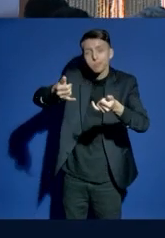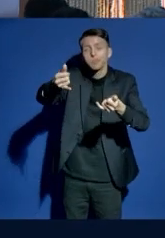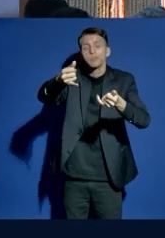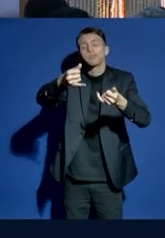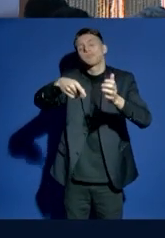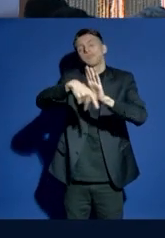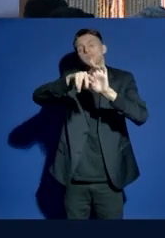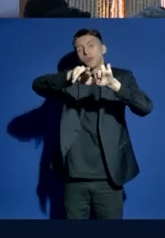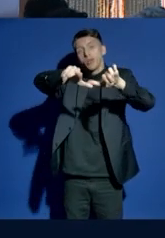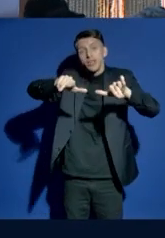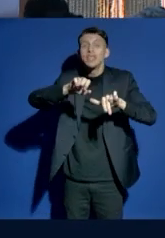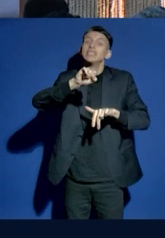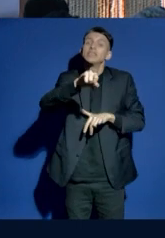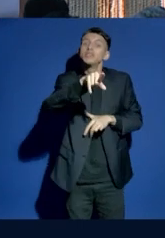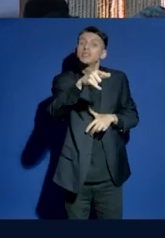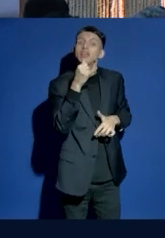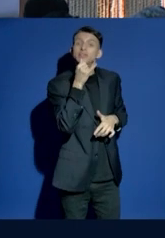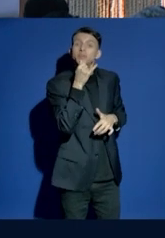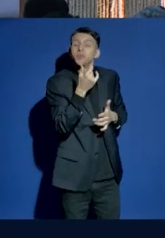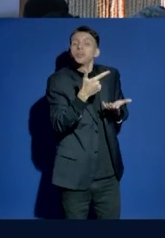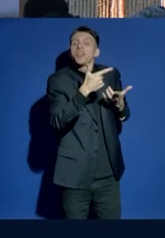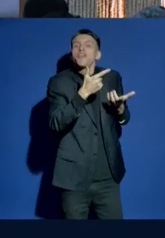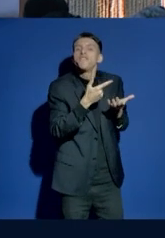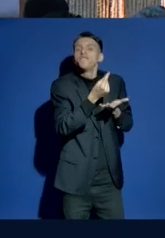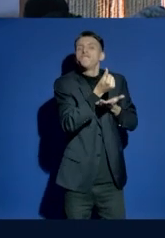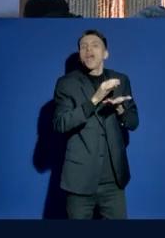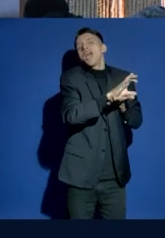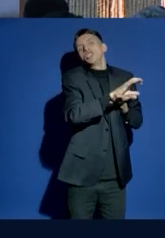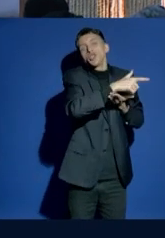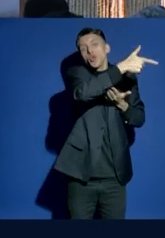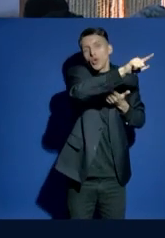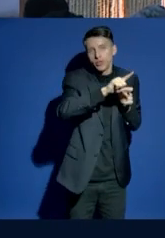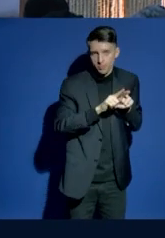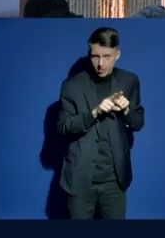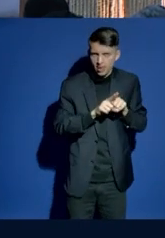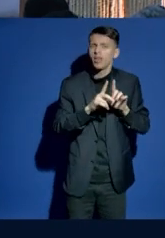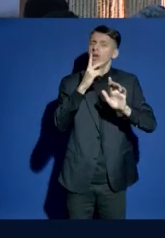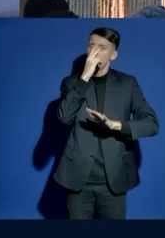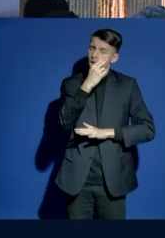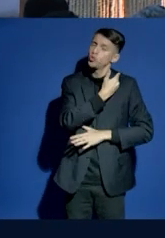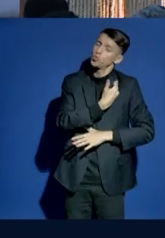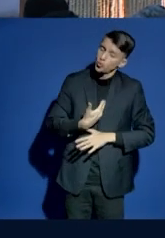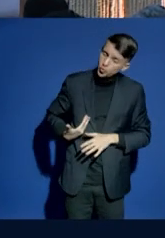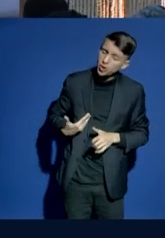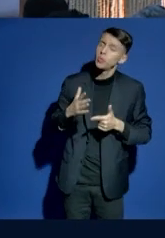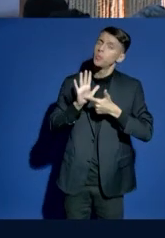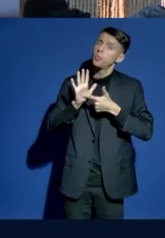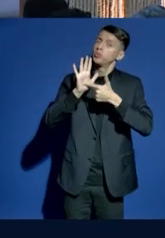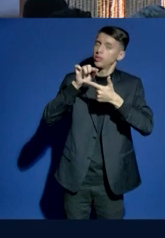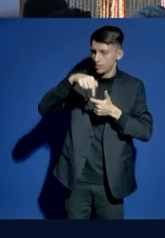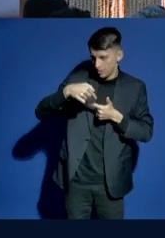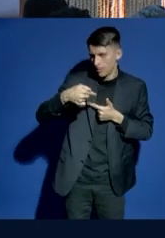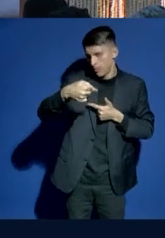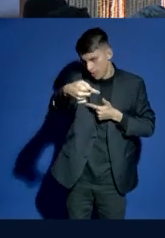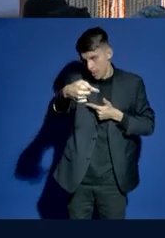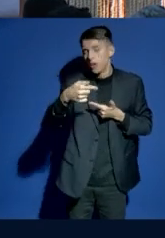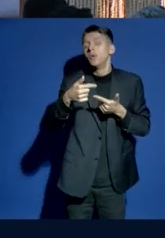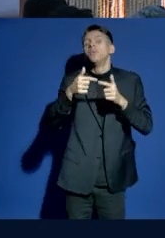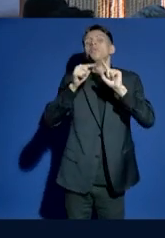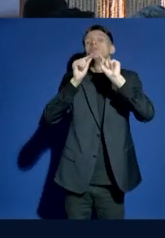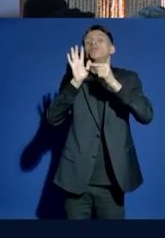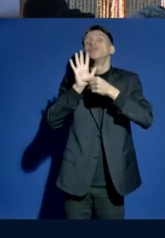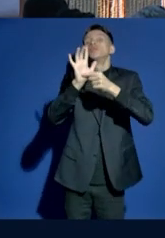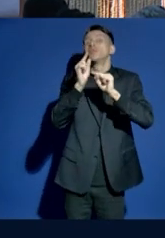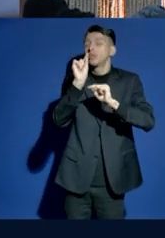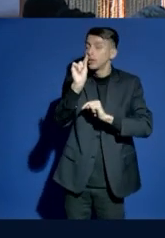combustível fóssil, né? Então, essa foi uma polêmica muito grande aqui recentemente. Acho que o governo deu uma sinalização importante essa semana de que essa não é a